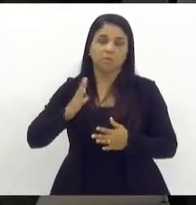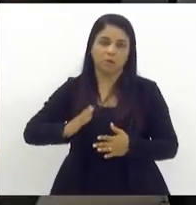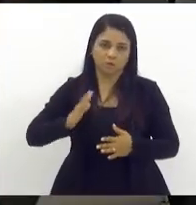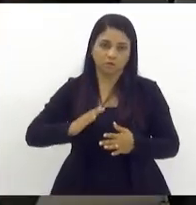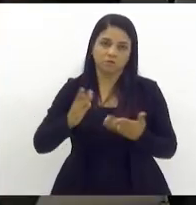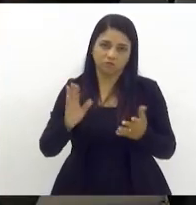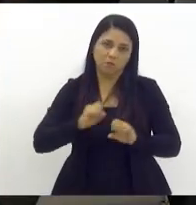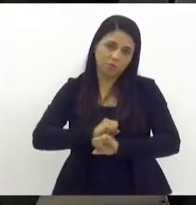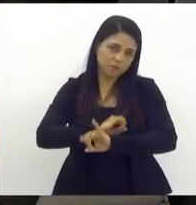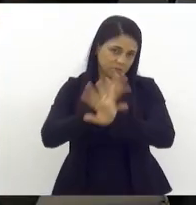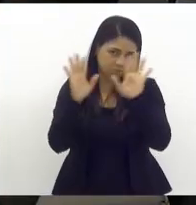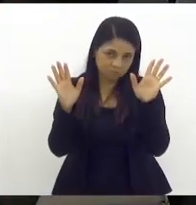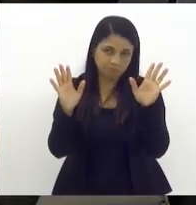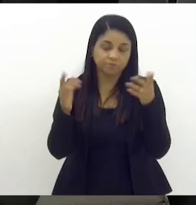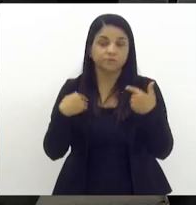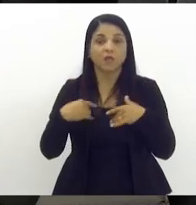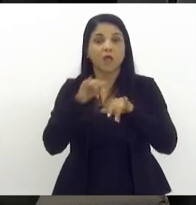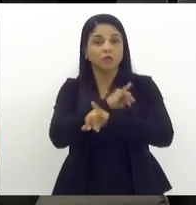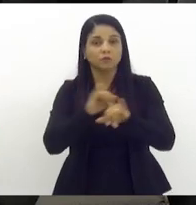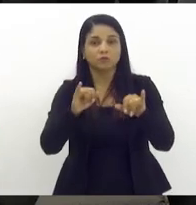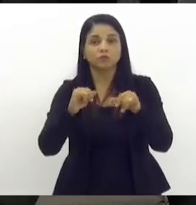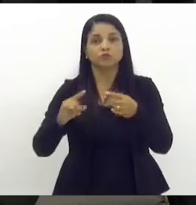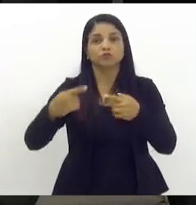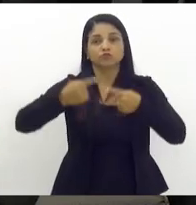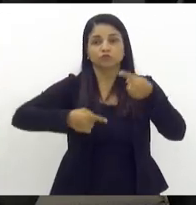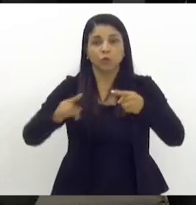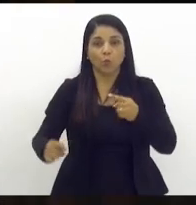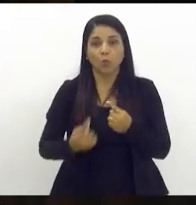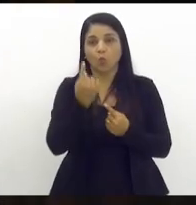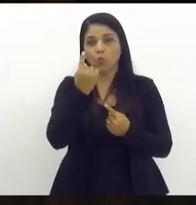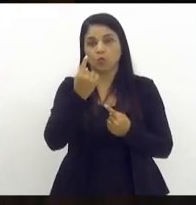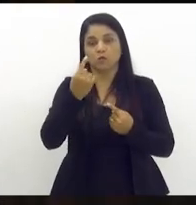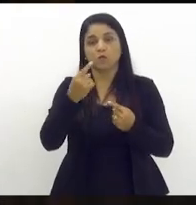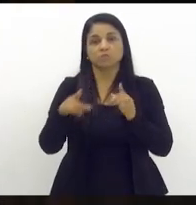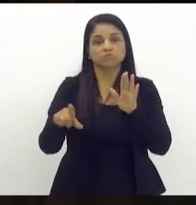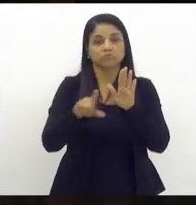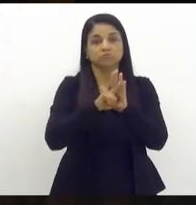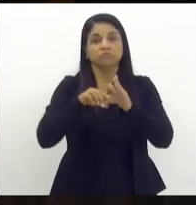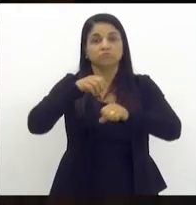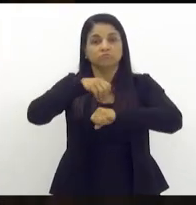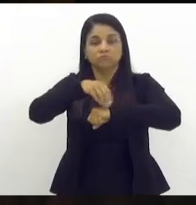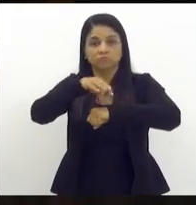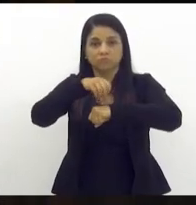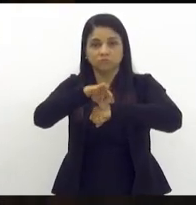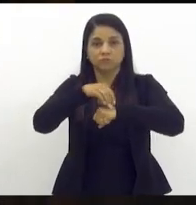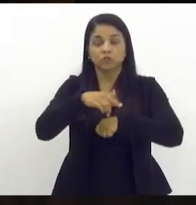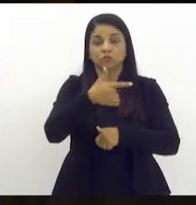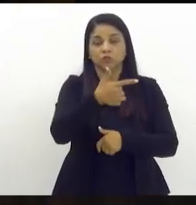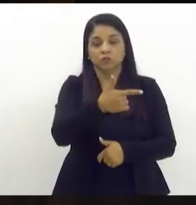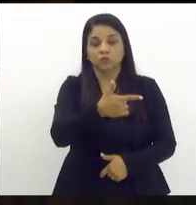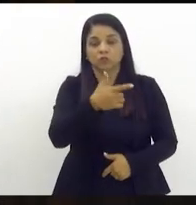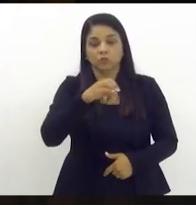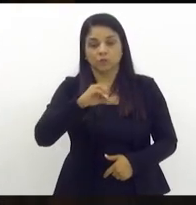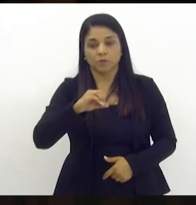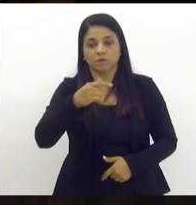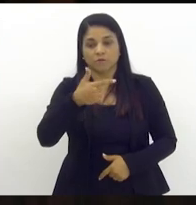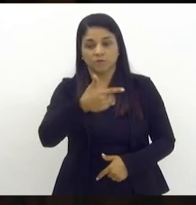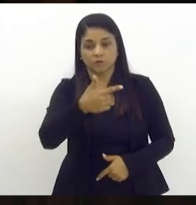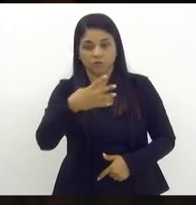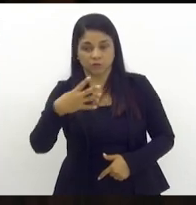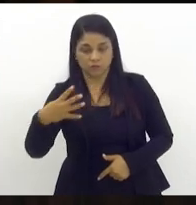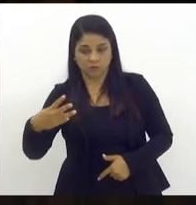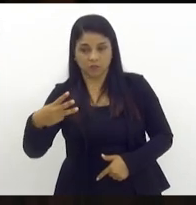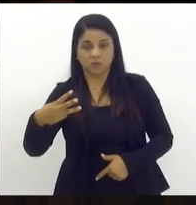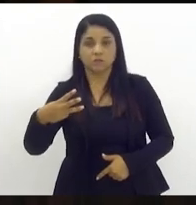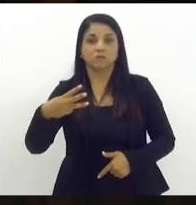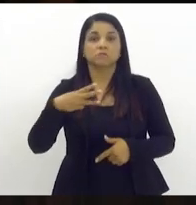Célia. Anuncio, em discussão única, a indicação legislativa número 26/2023, de autoria do deputado Elton